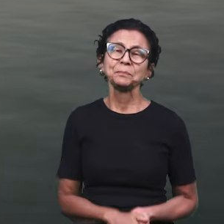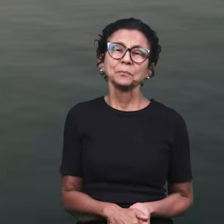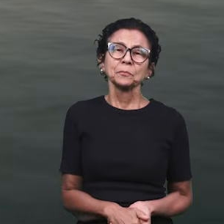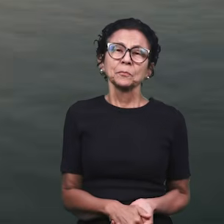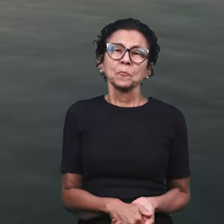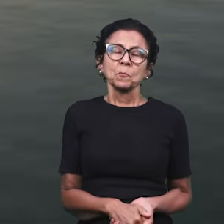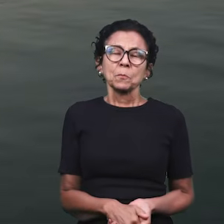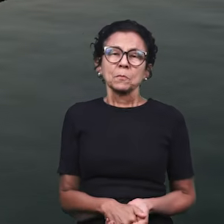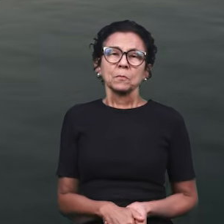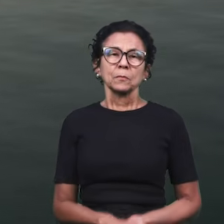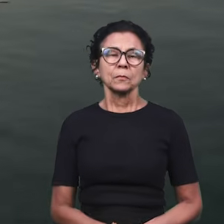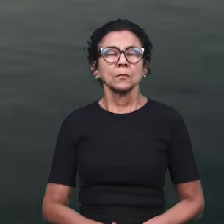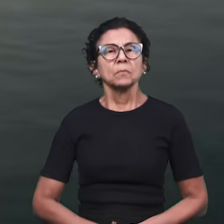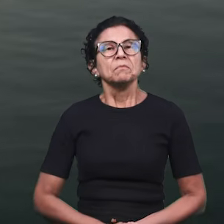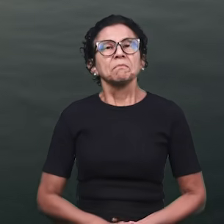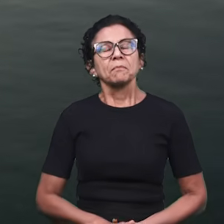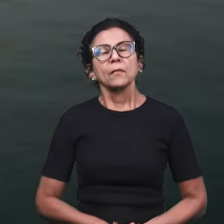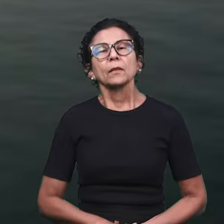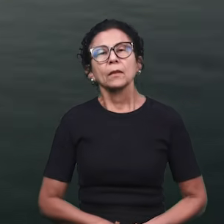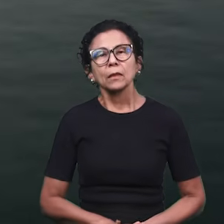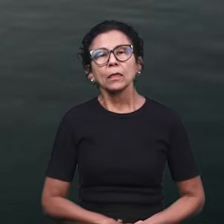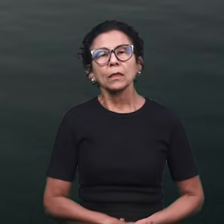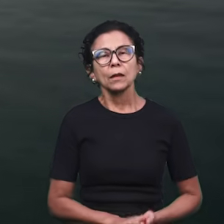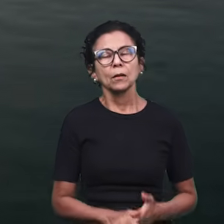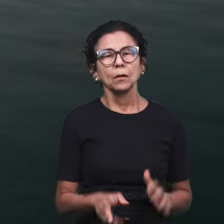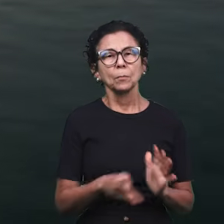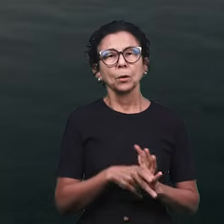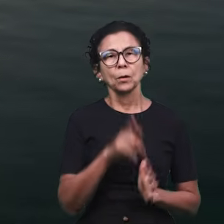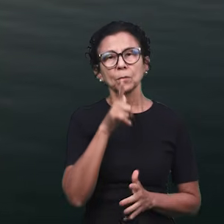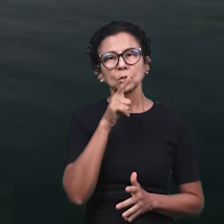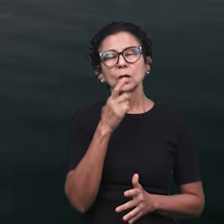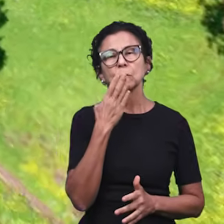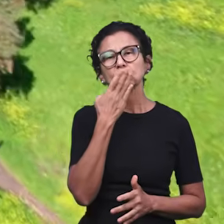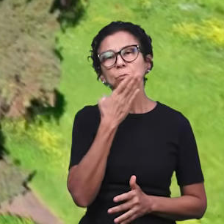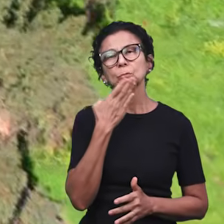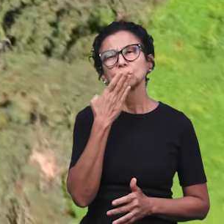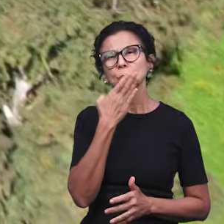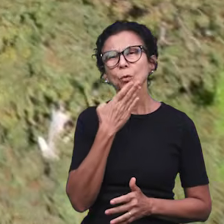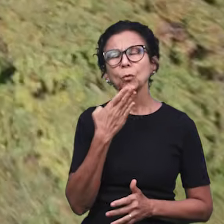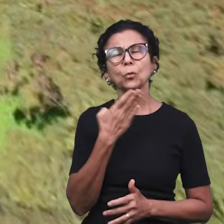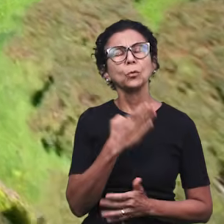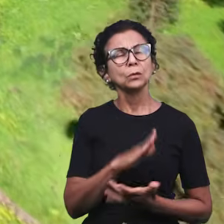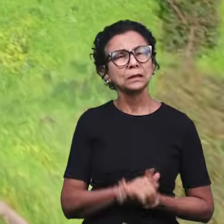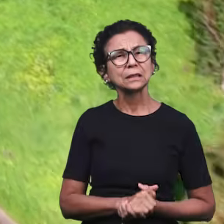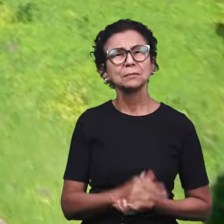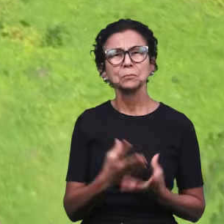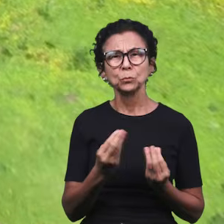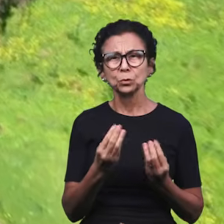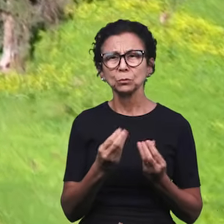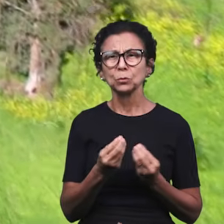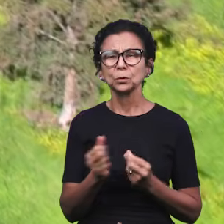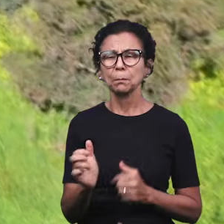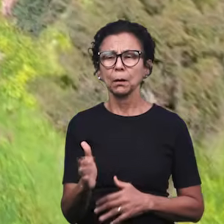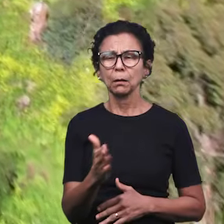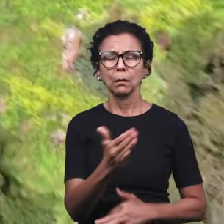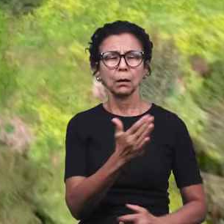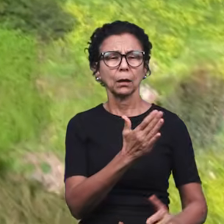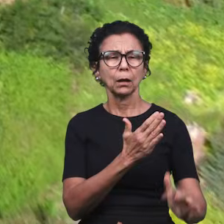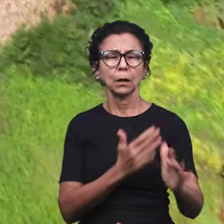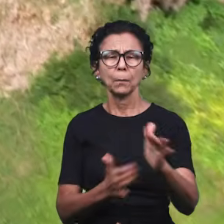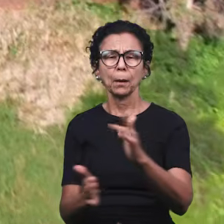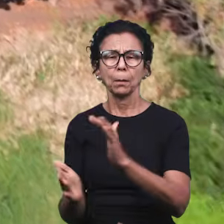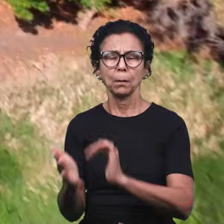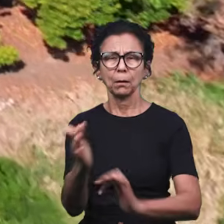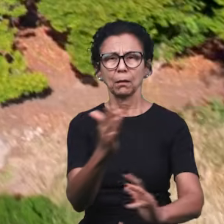grande lago. E ele é de água doce, mas dá muito peixe até os dias de hoje. E